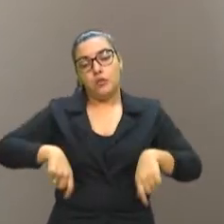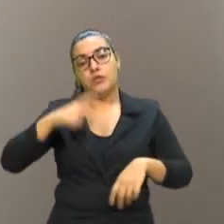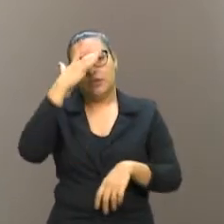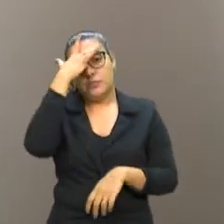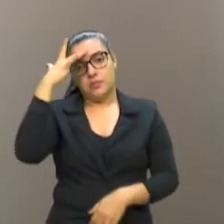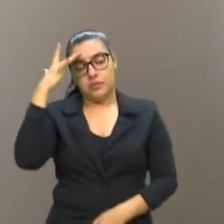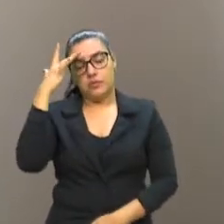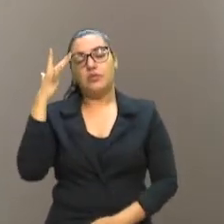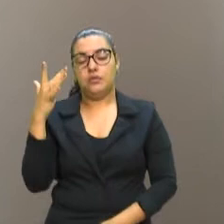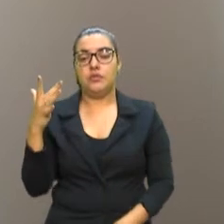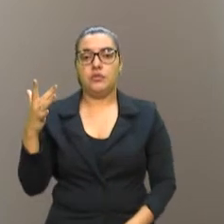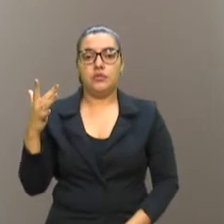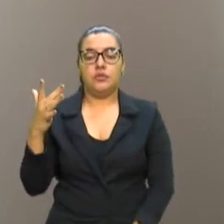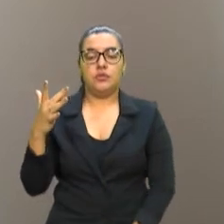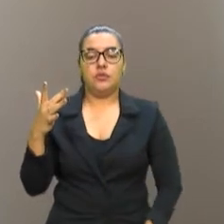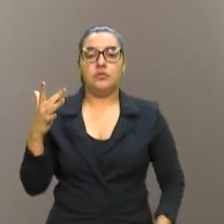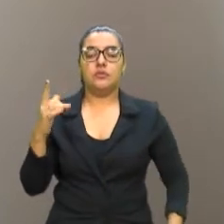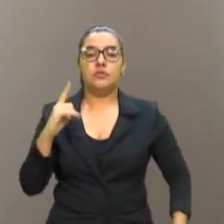pessoas